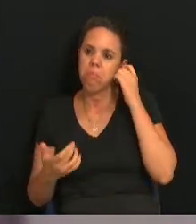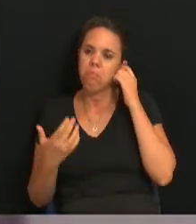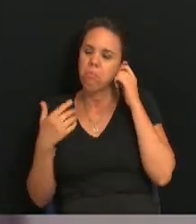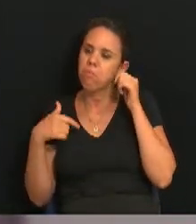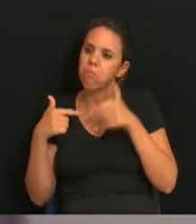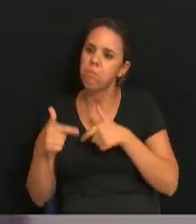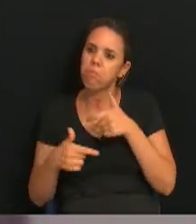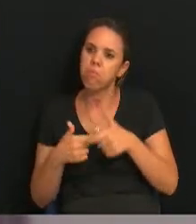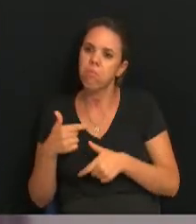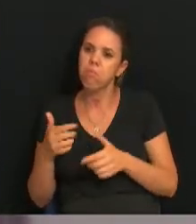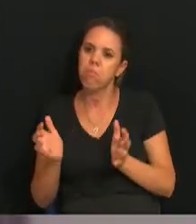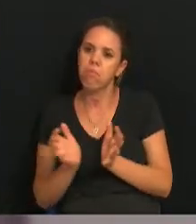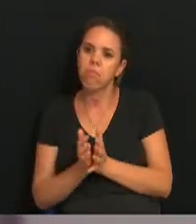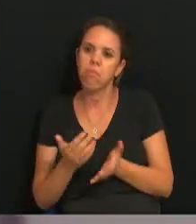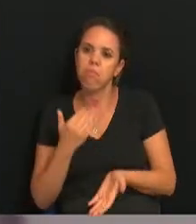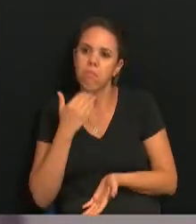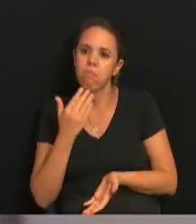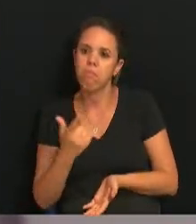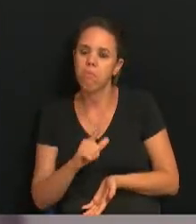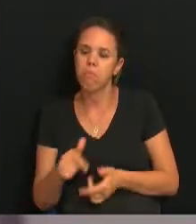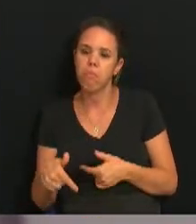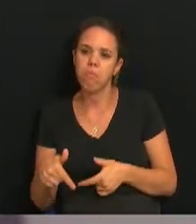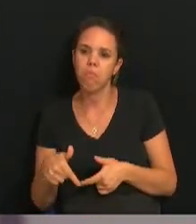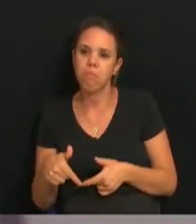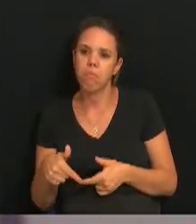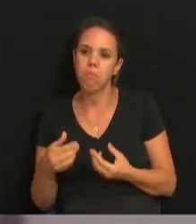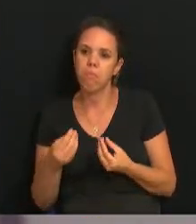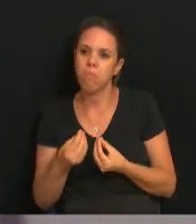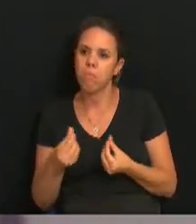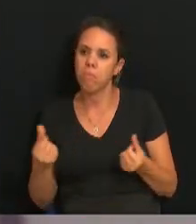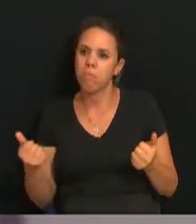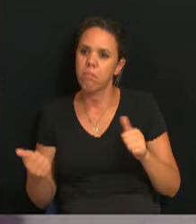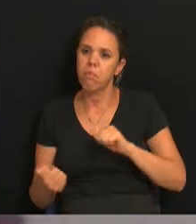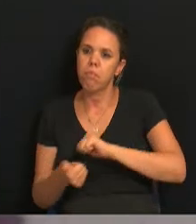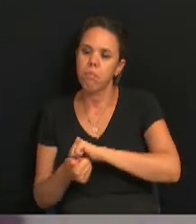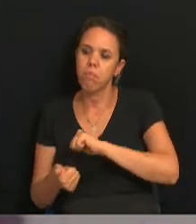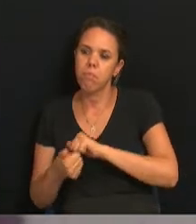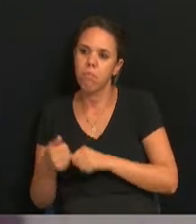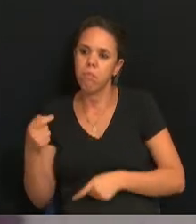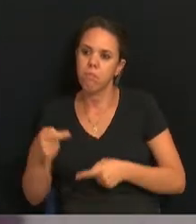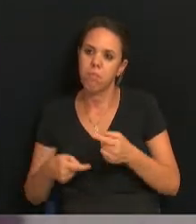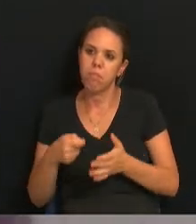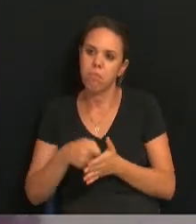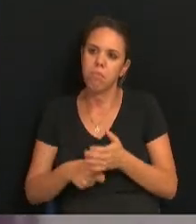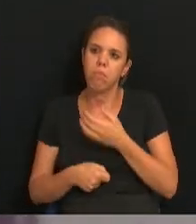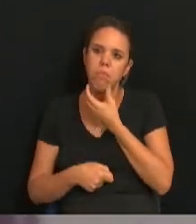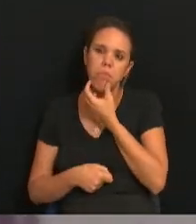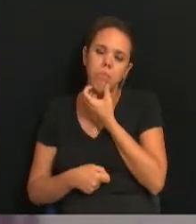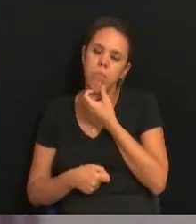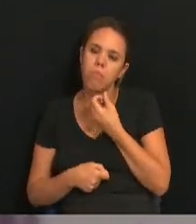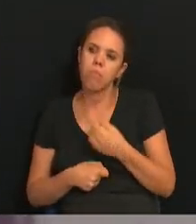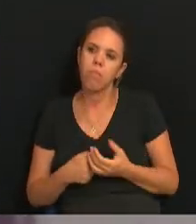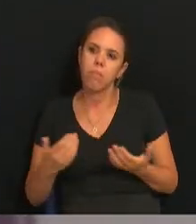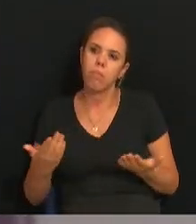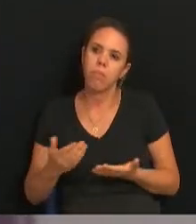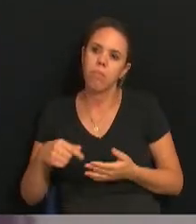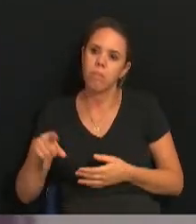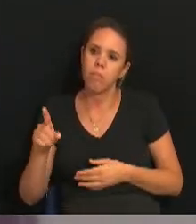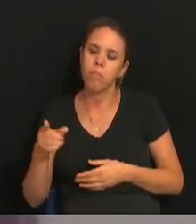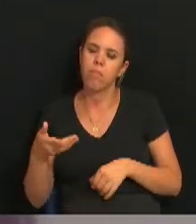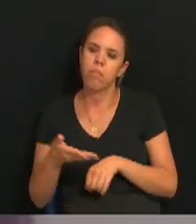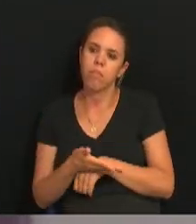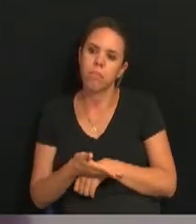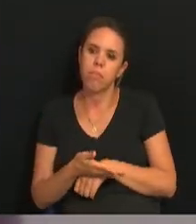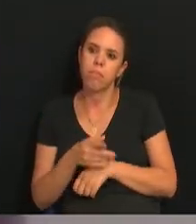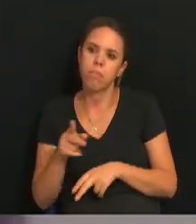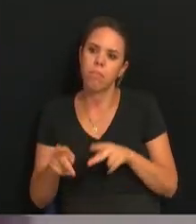daquela comunidade, não é esse um trabalho de qualidade dentro de uma política pública educacional. Ou a gente vai se envolver com essa